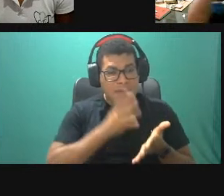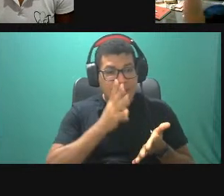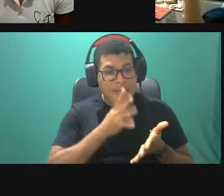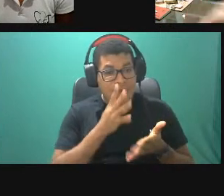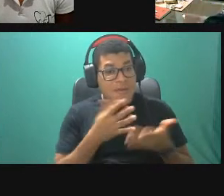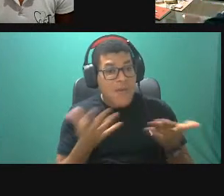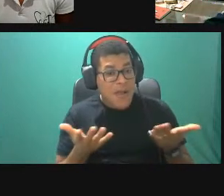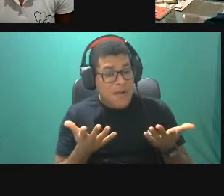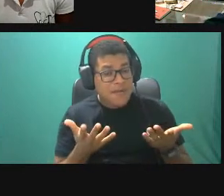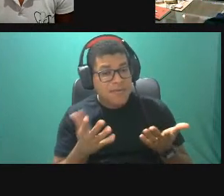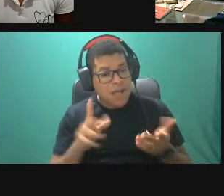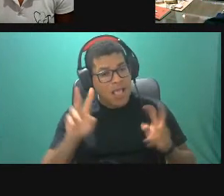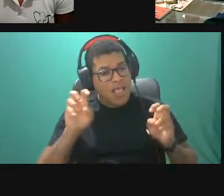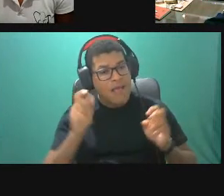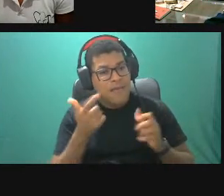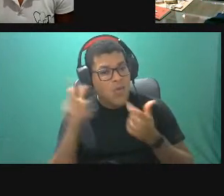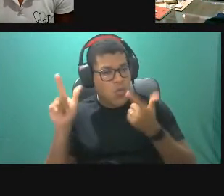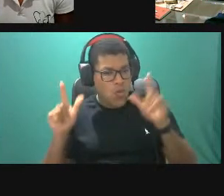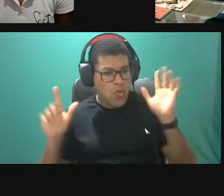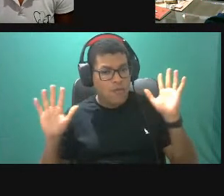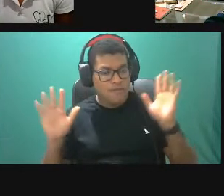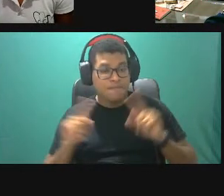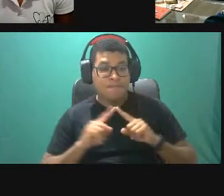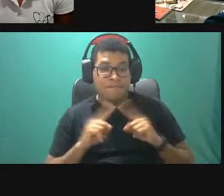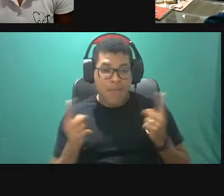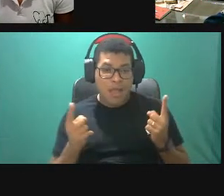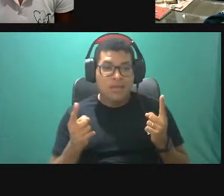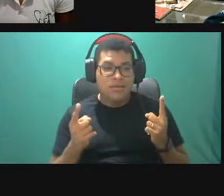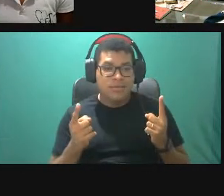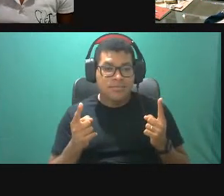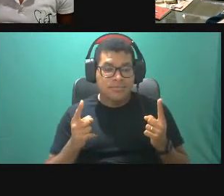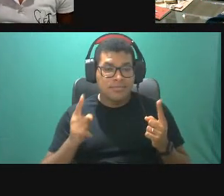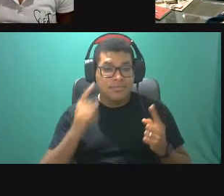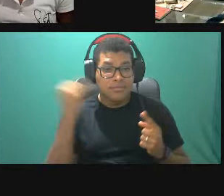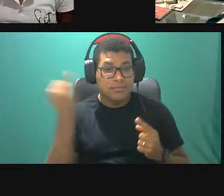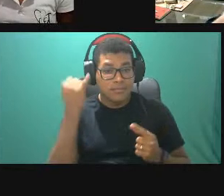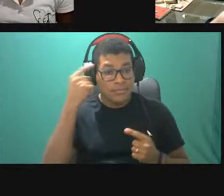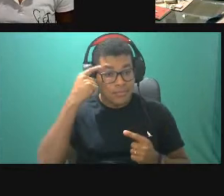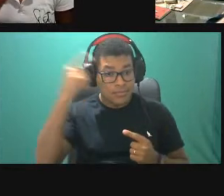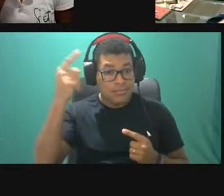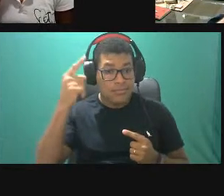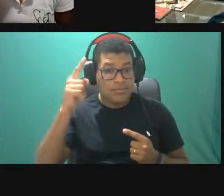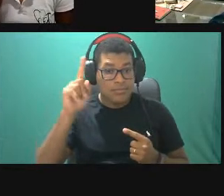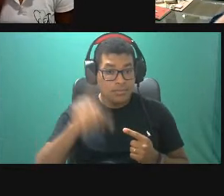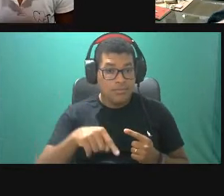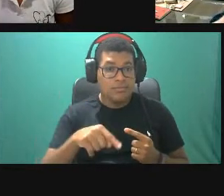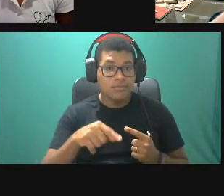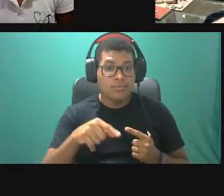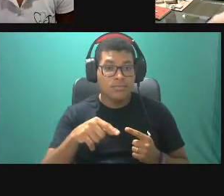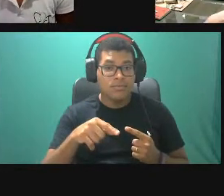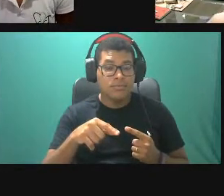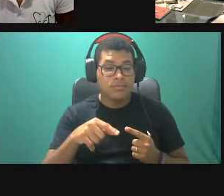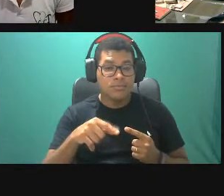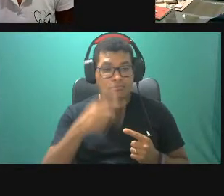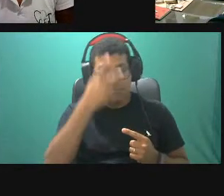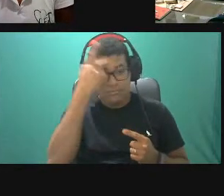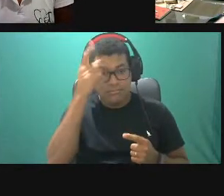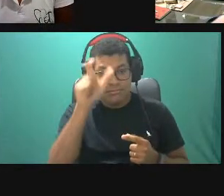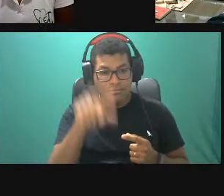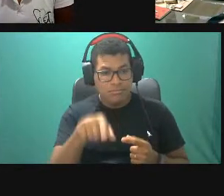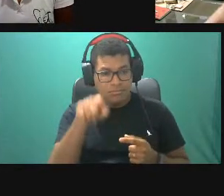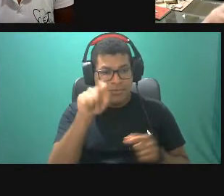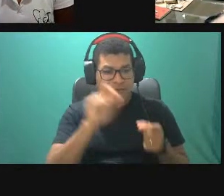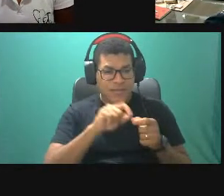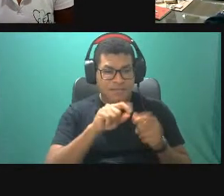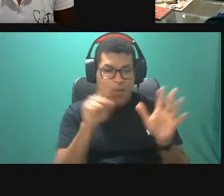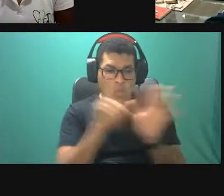são outras questões, tá? Agora, o ponto que tem que se pensar, assim, para quem fez a pergunta e até